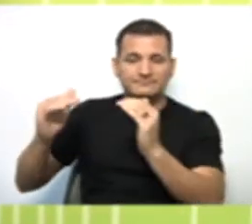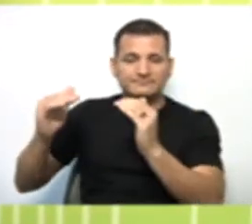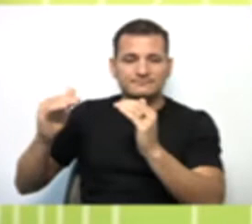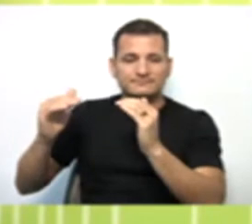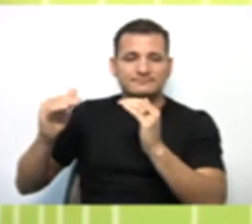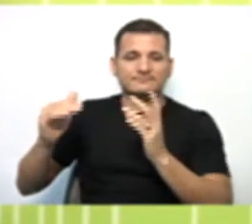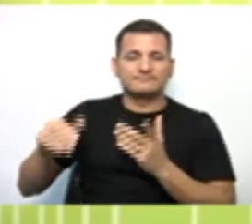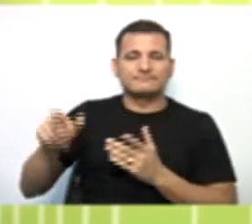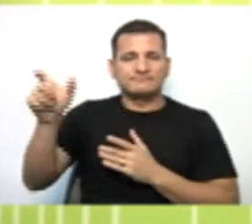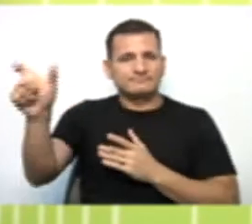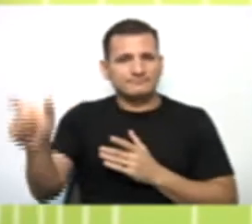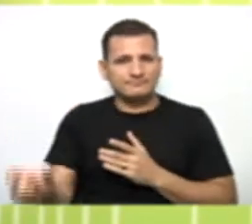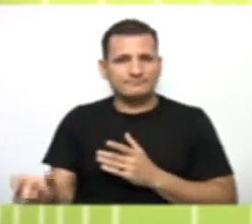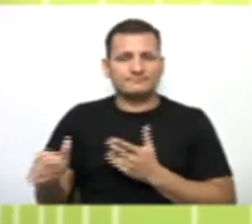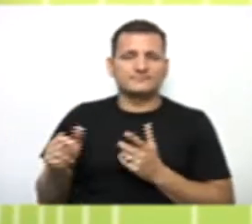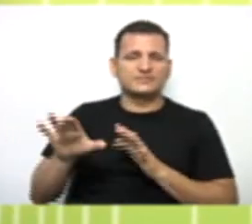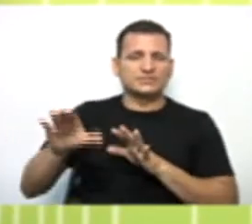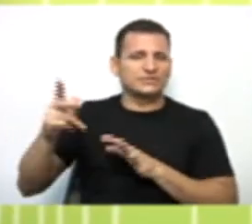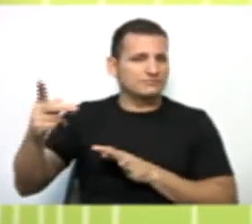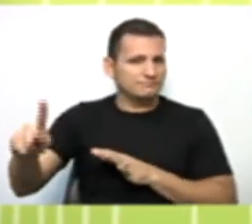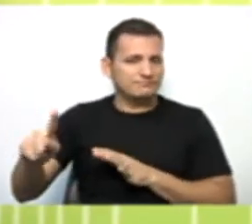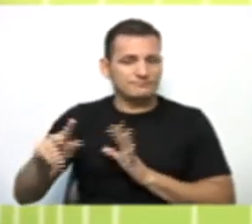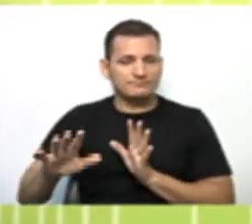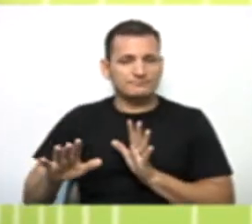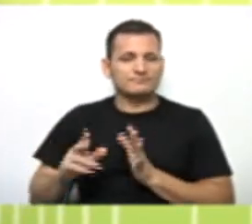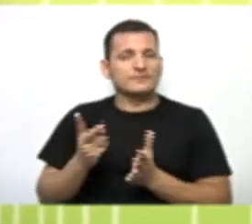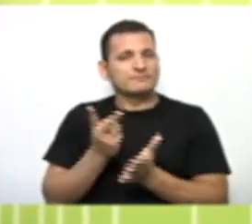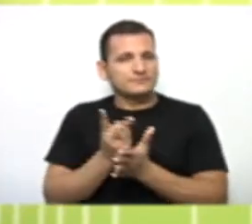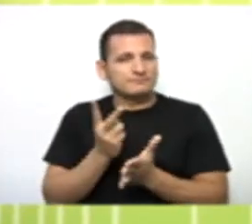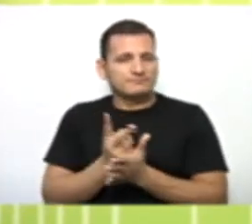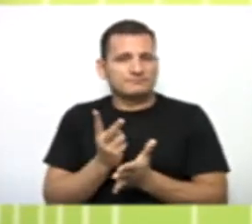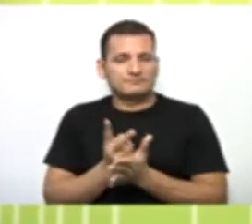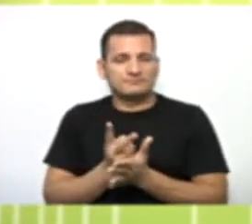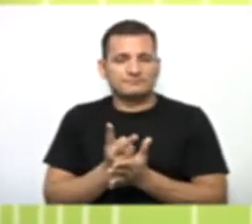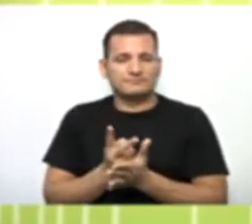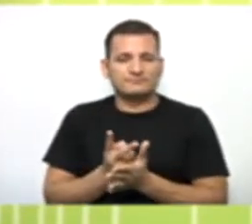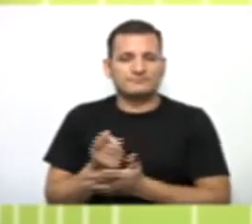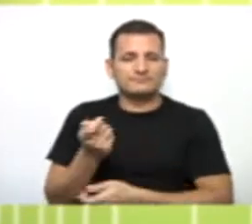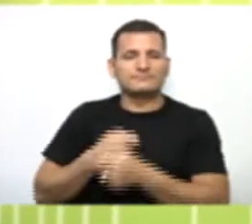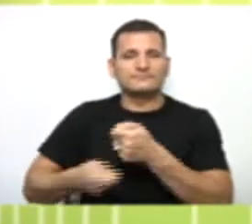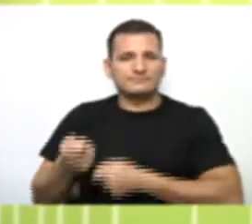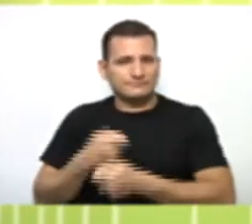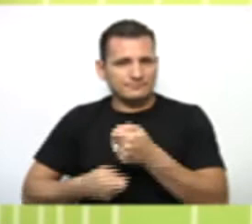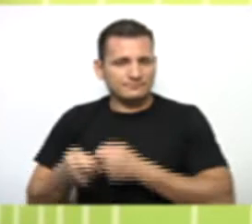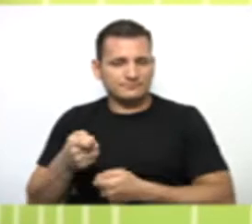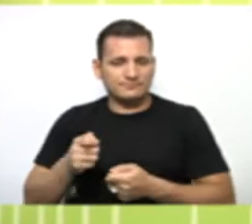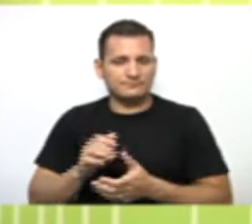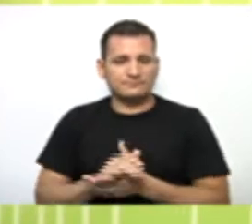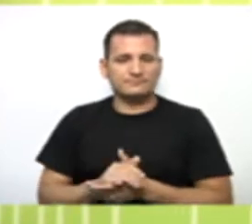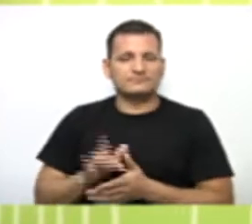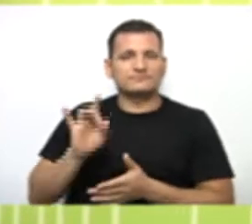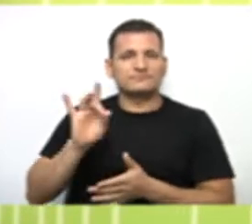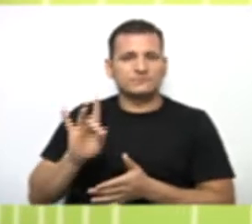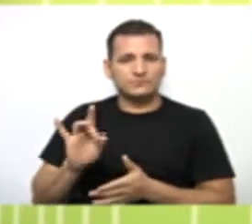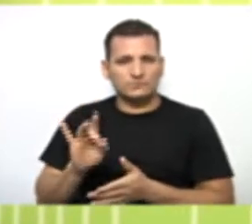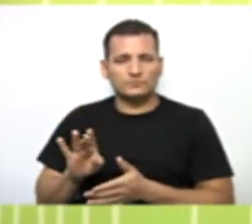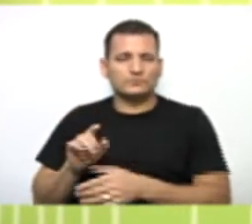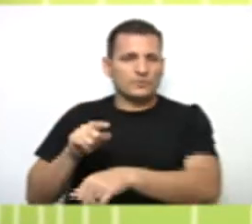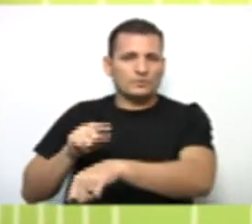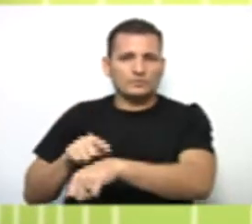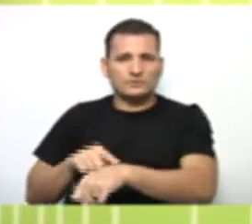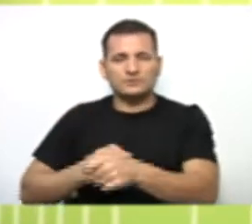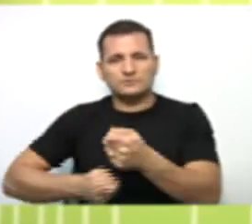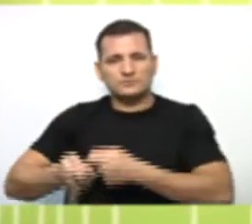o posicionamento dela, o comportamento dela. A mesma coisa no momento da negociação. Somente no momento